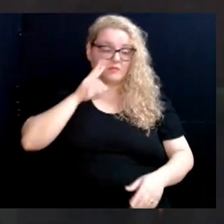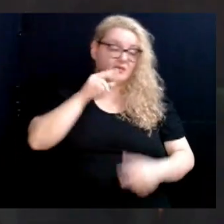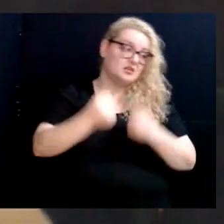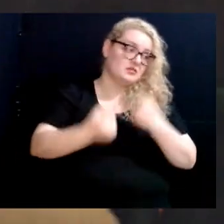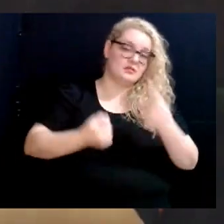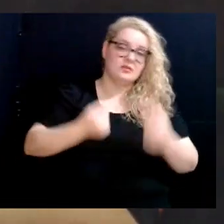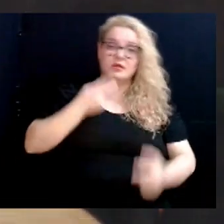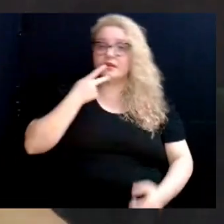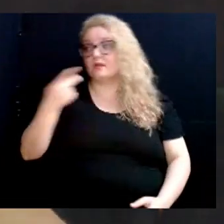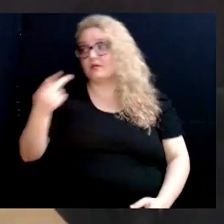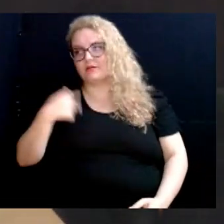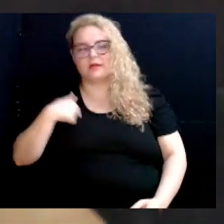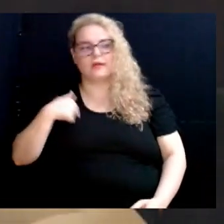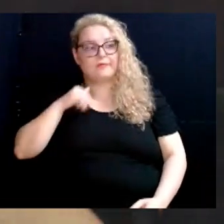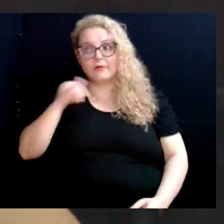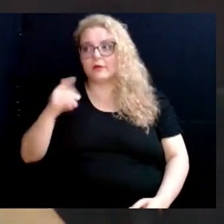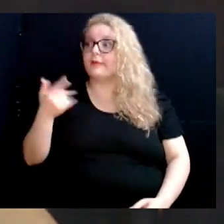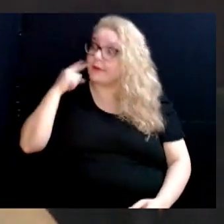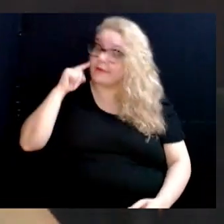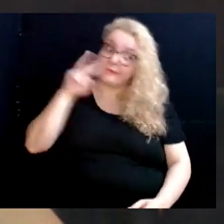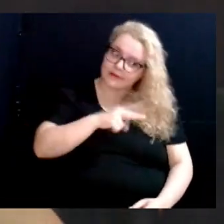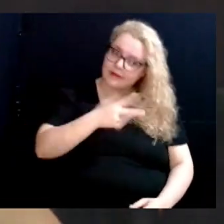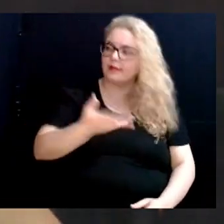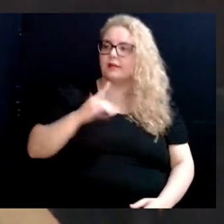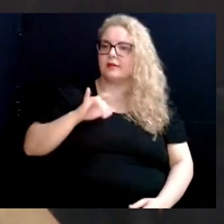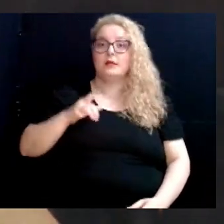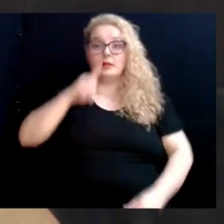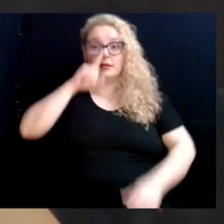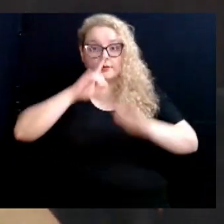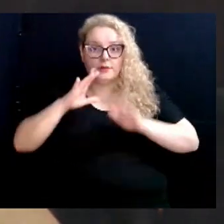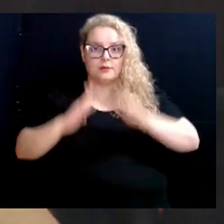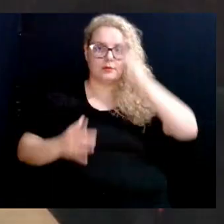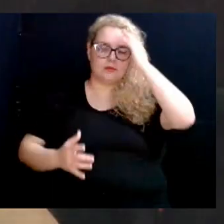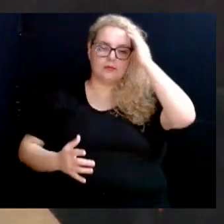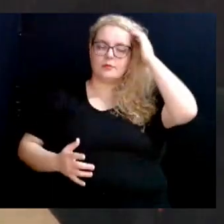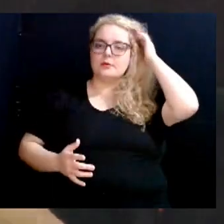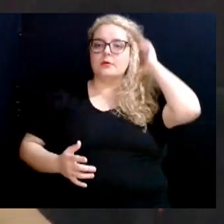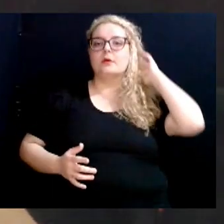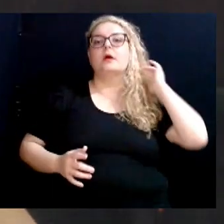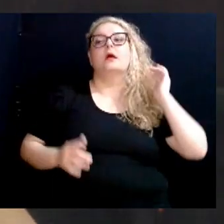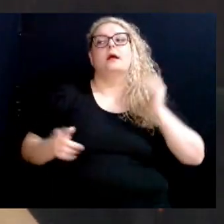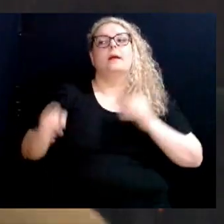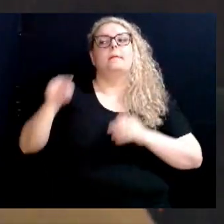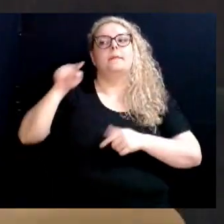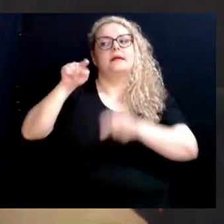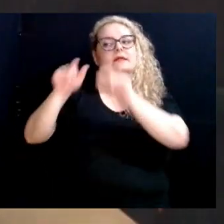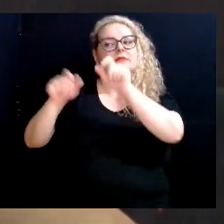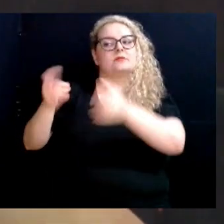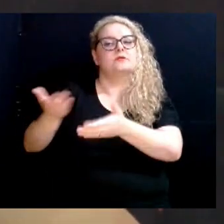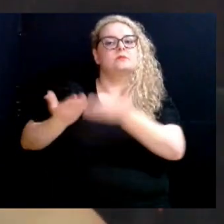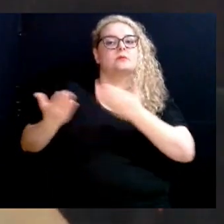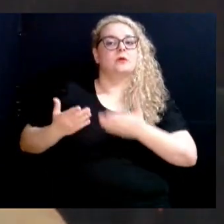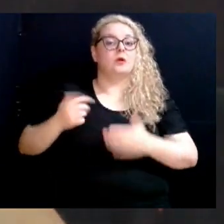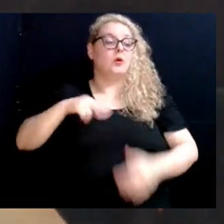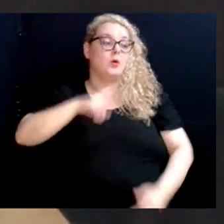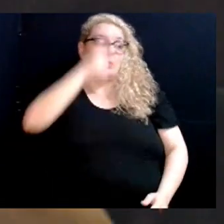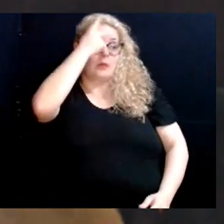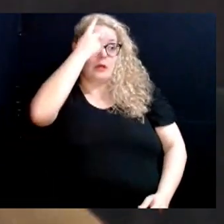falar pra ele, sabe? Assim, então, isso que a gente tem que tomar cuidado. É para o outro te elogiar ou é para você mesmo? Isso também é uma